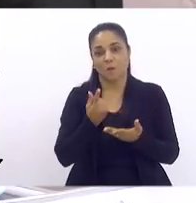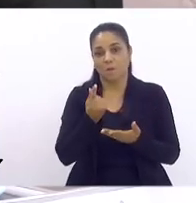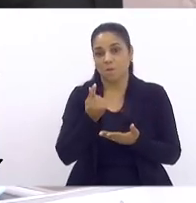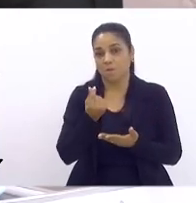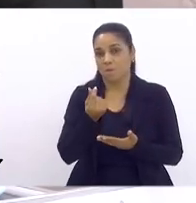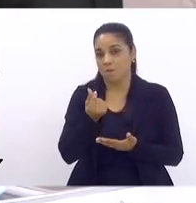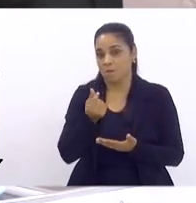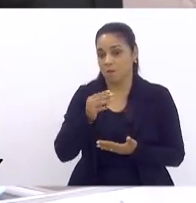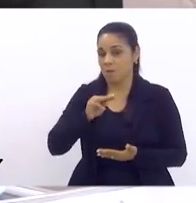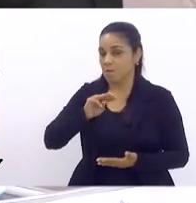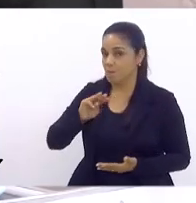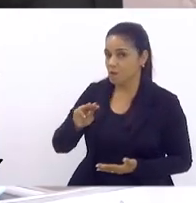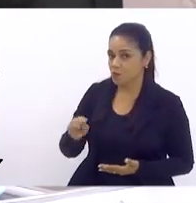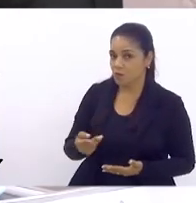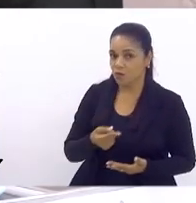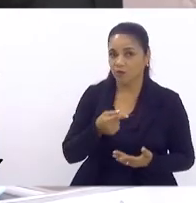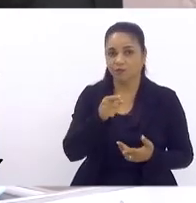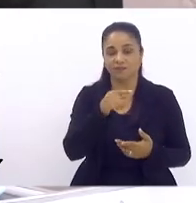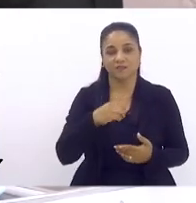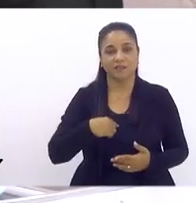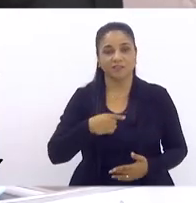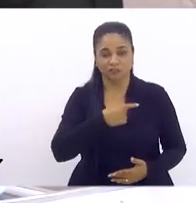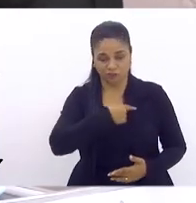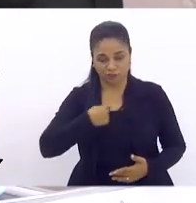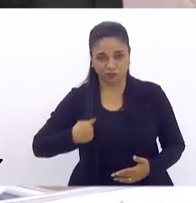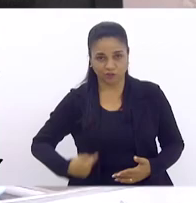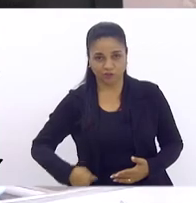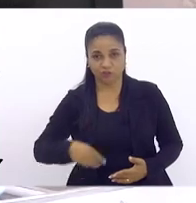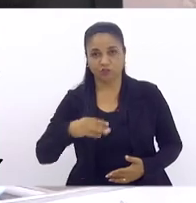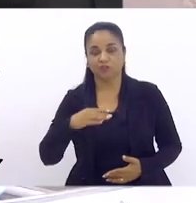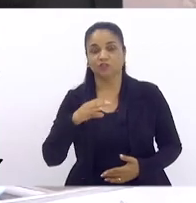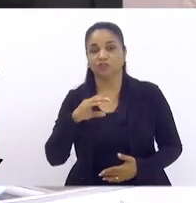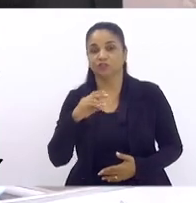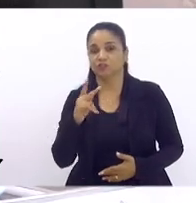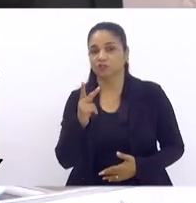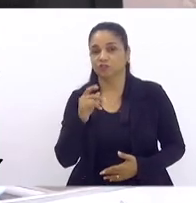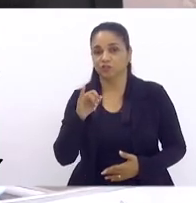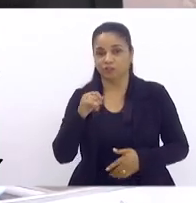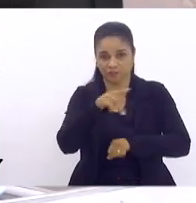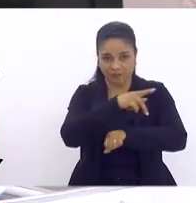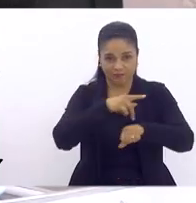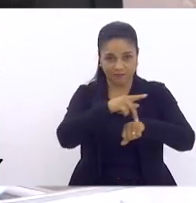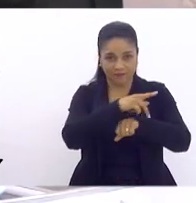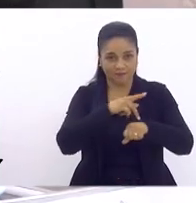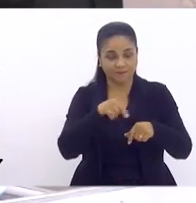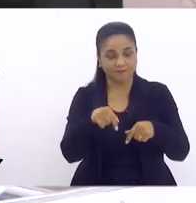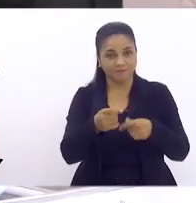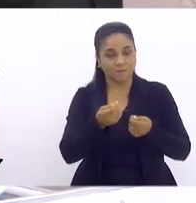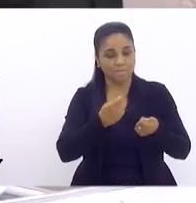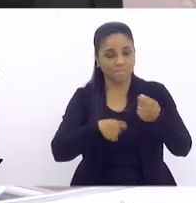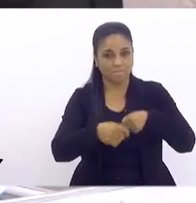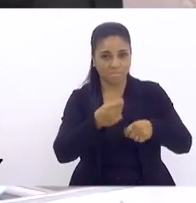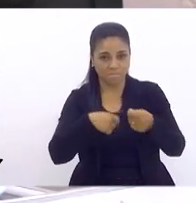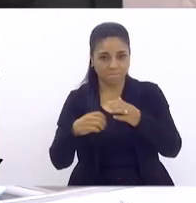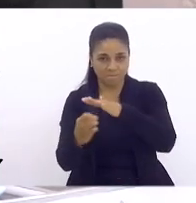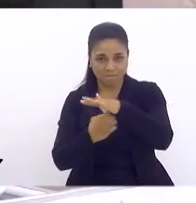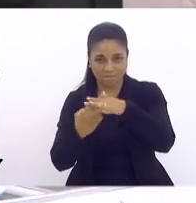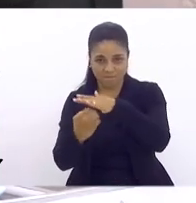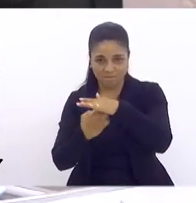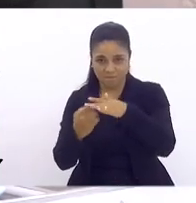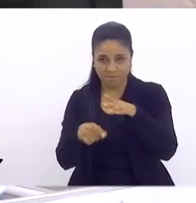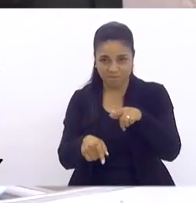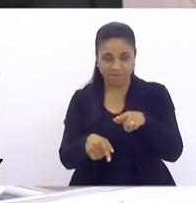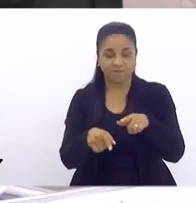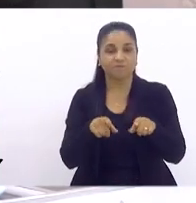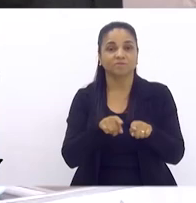estimativas da China que é que é monopoliza esse mercado hoje é que até 2030 essa esse mercado de produção de